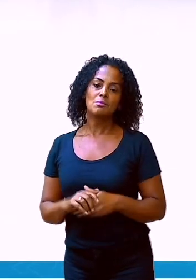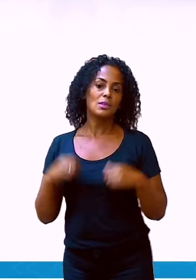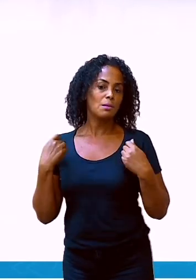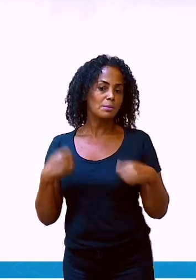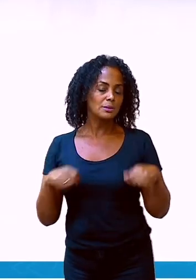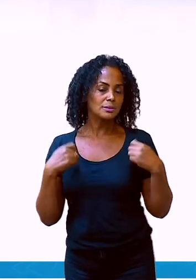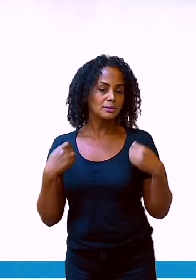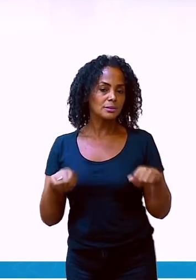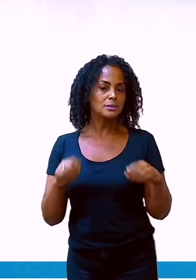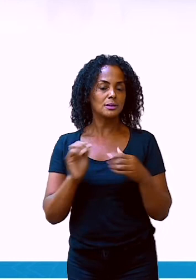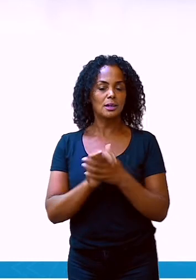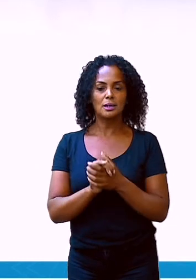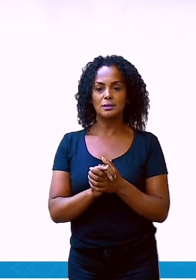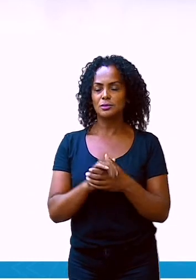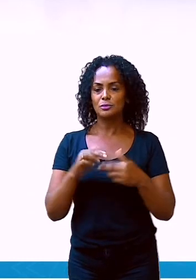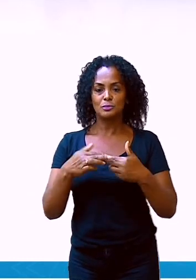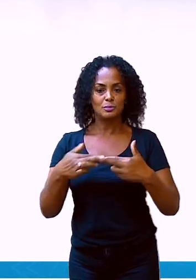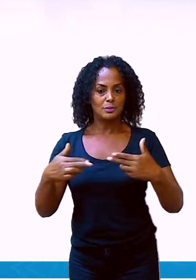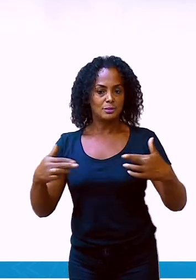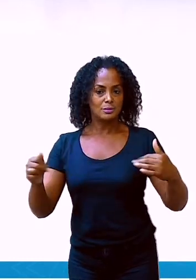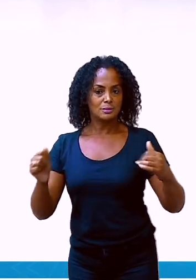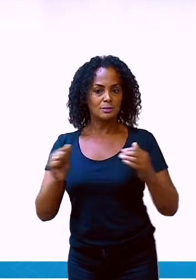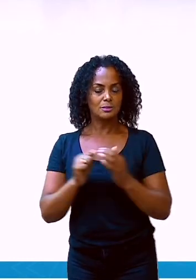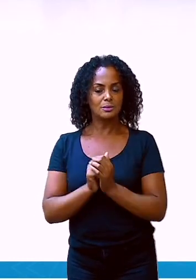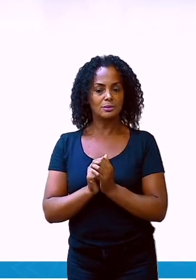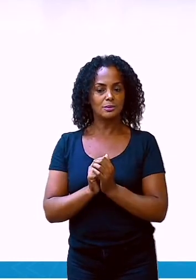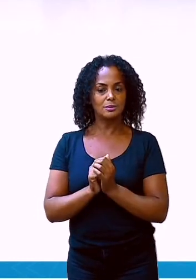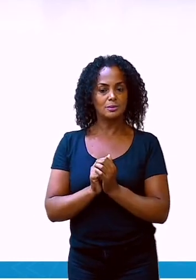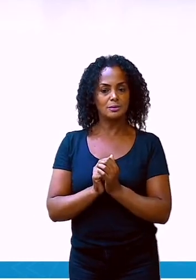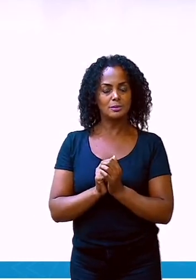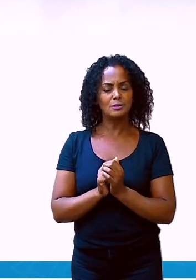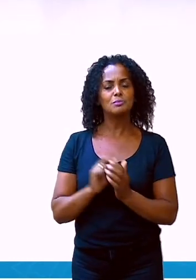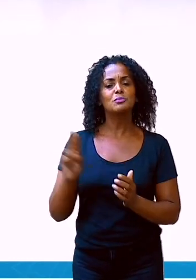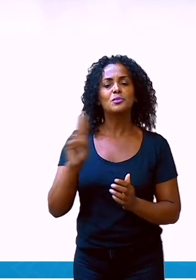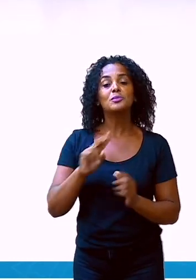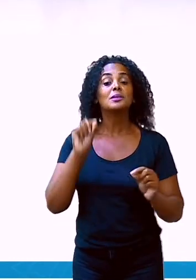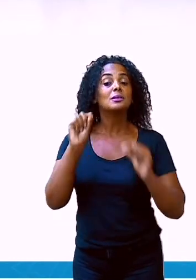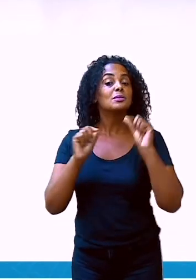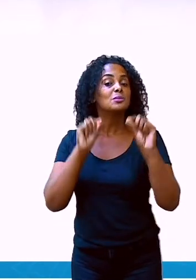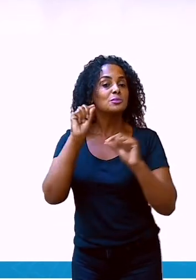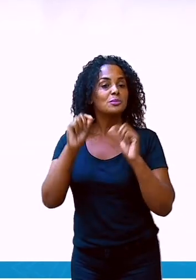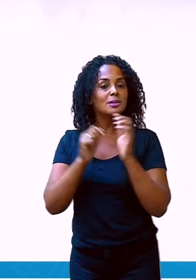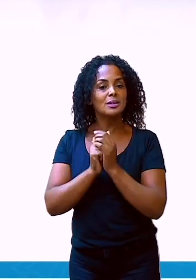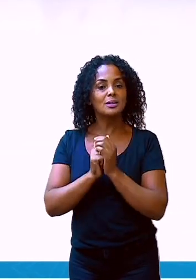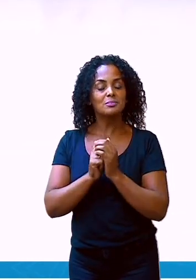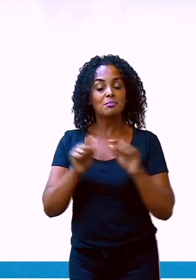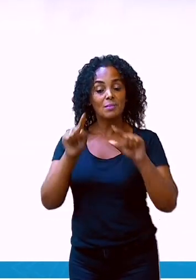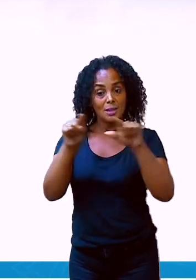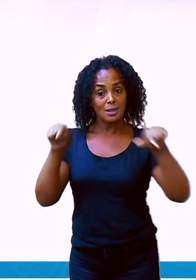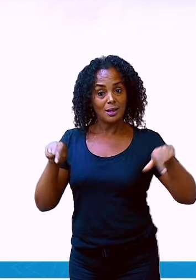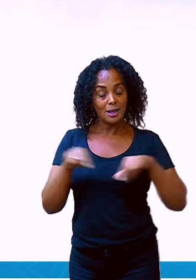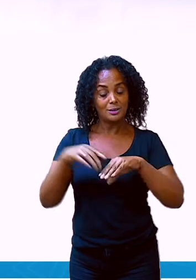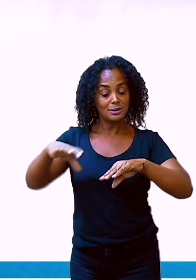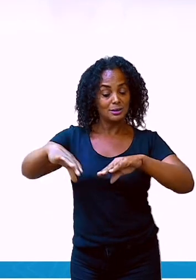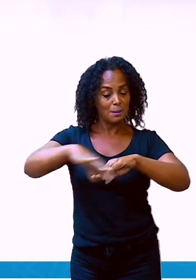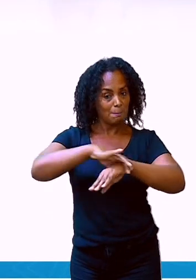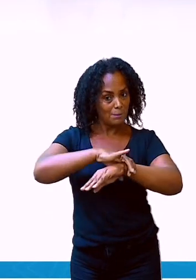Vamos colocar a mão na massa. O que nós iremos utilizar? caixa de sapato,